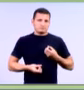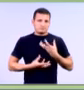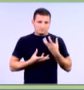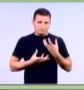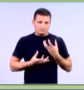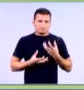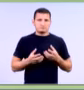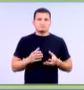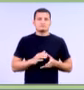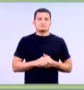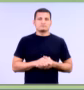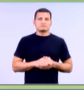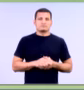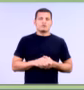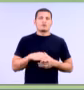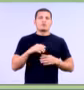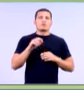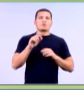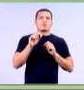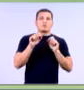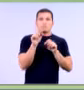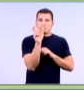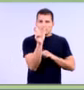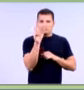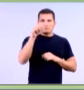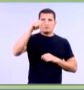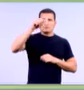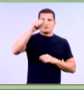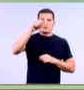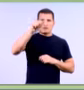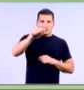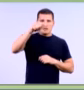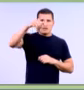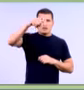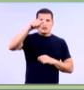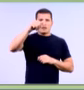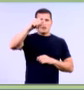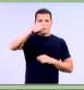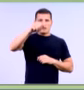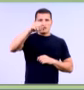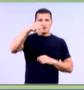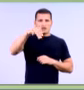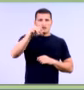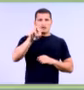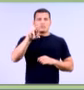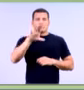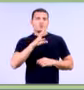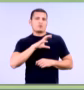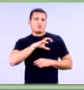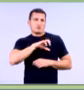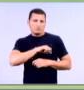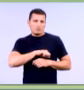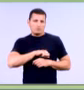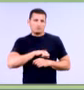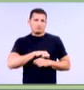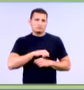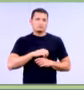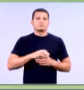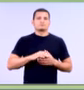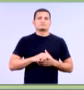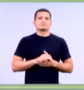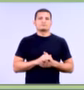a exposição do que é o amor, né, a definição do que é o amor, feita por esse autor, nós temos